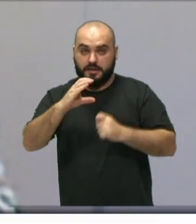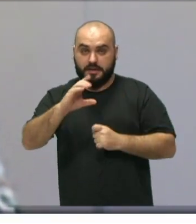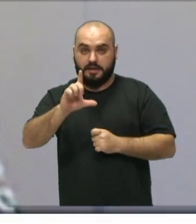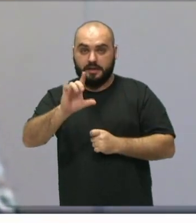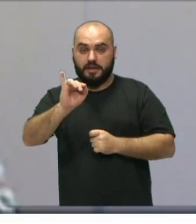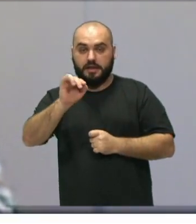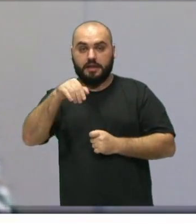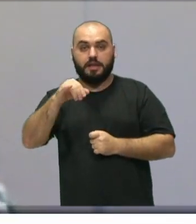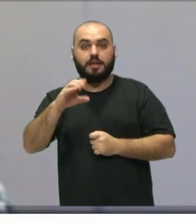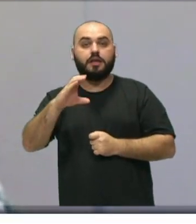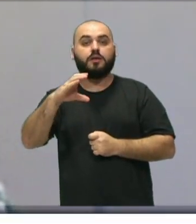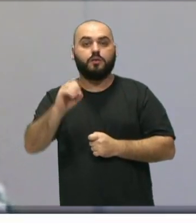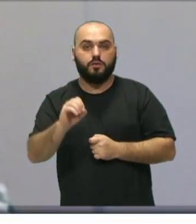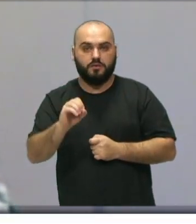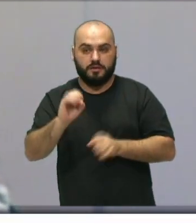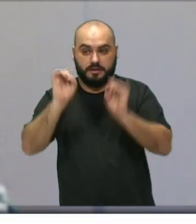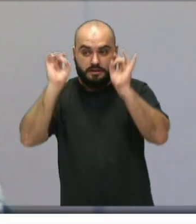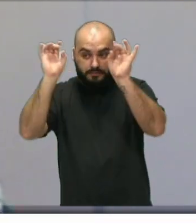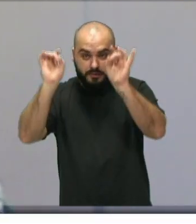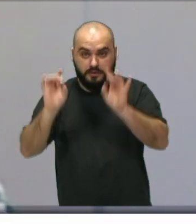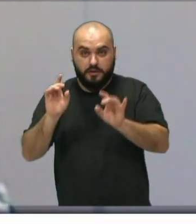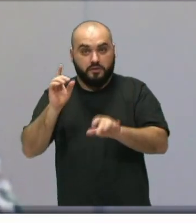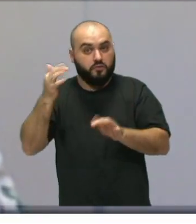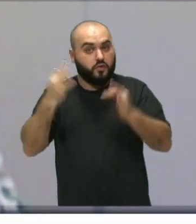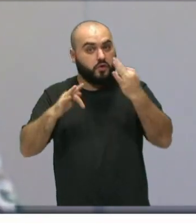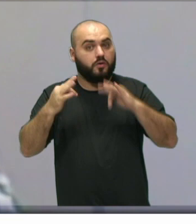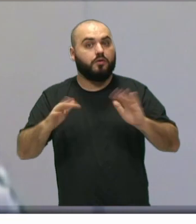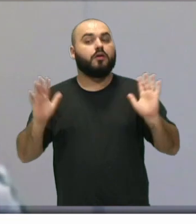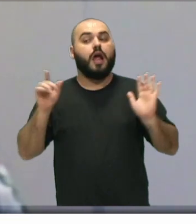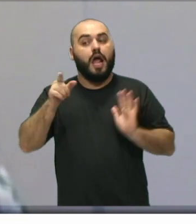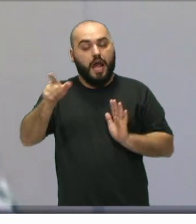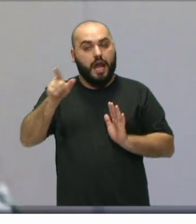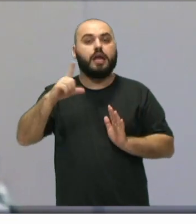clínicos especialistas em dor, né?